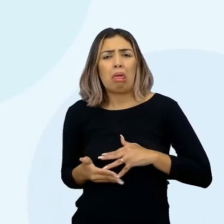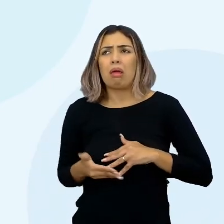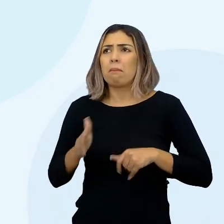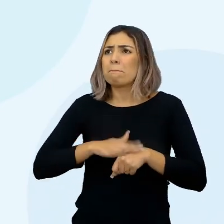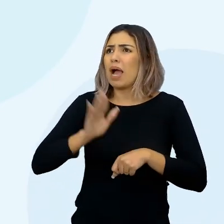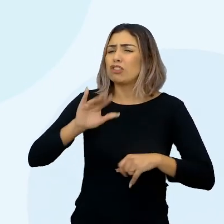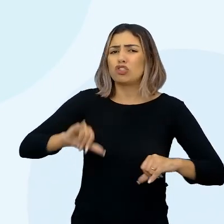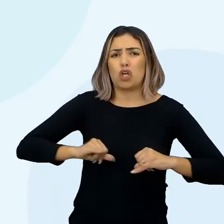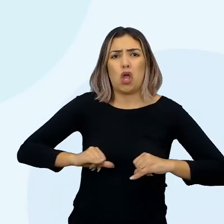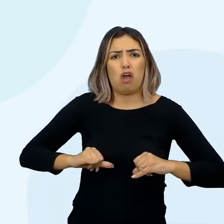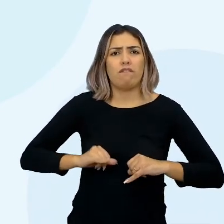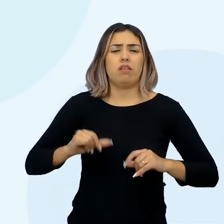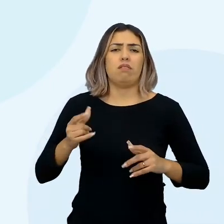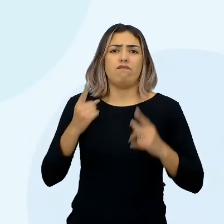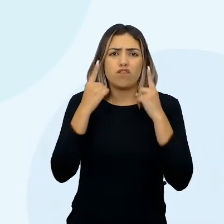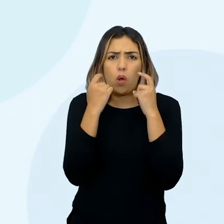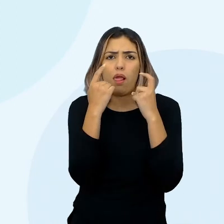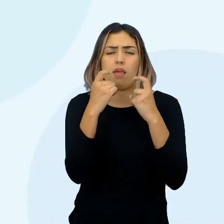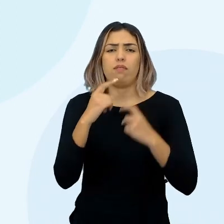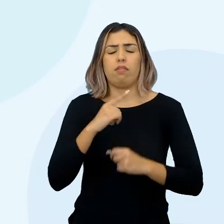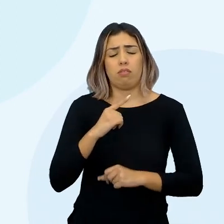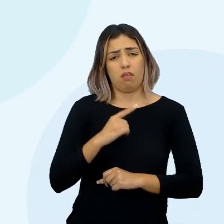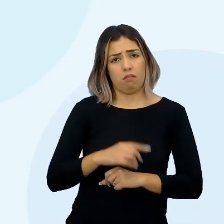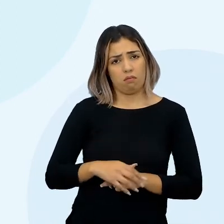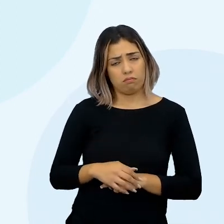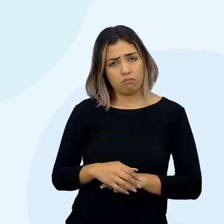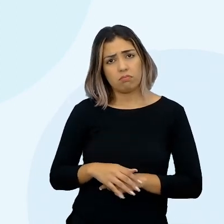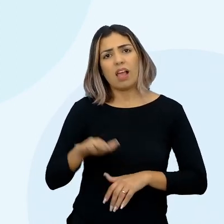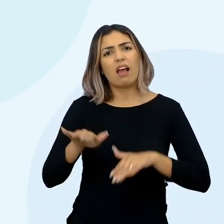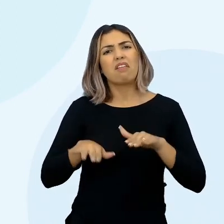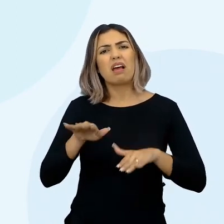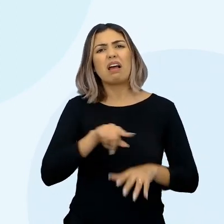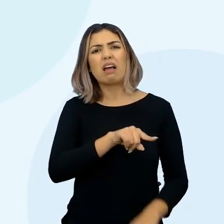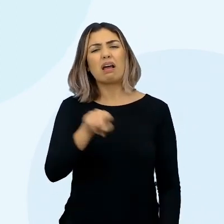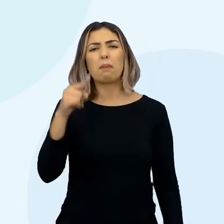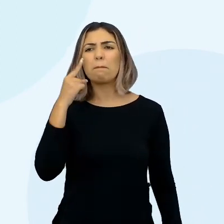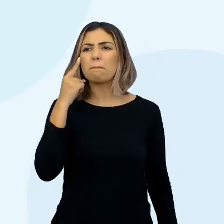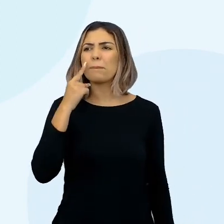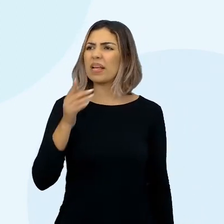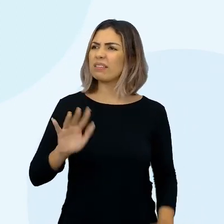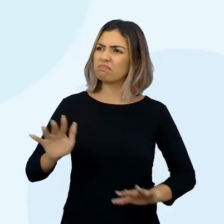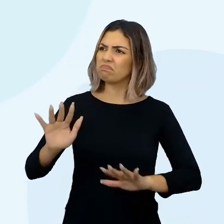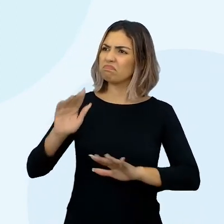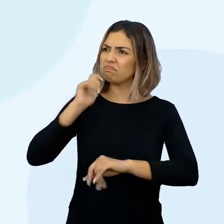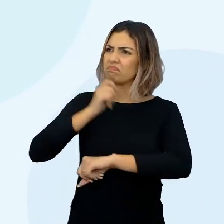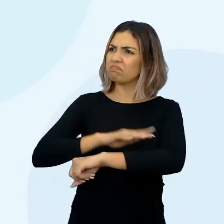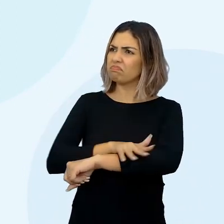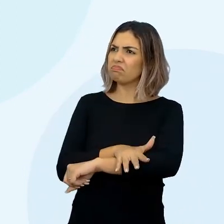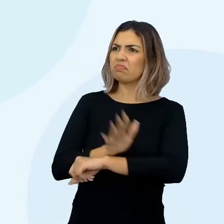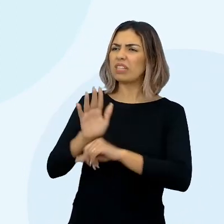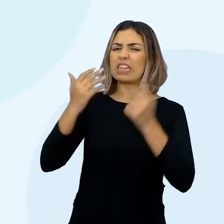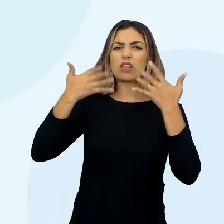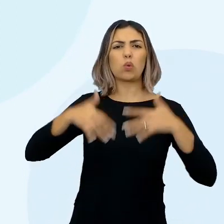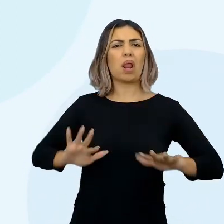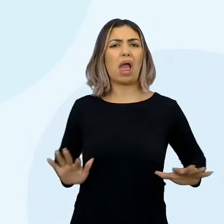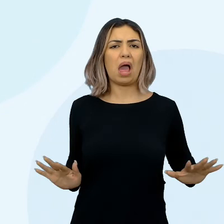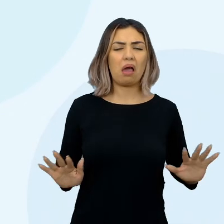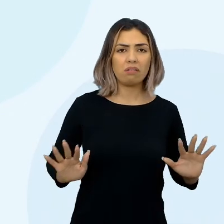Porque, de um lado, nós temos a naturalização do racismo nas instituições, eu estou falando da escola,